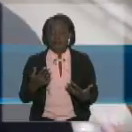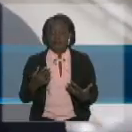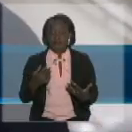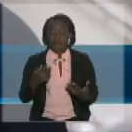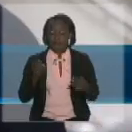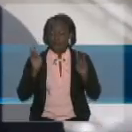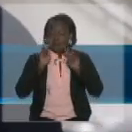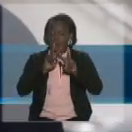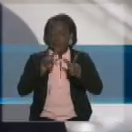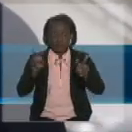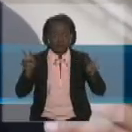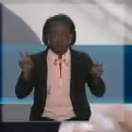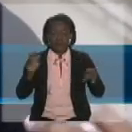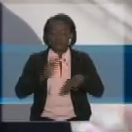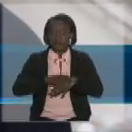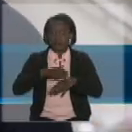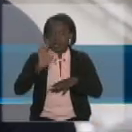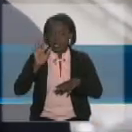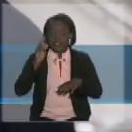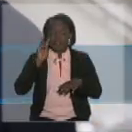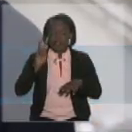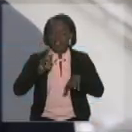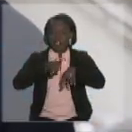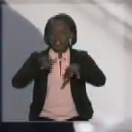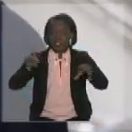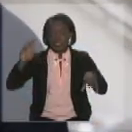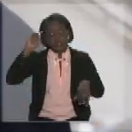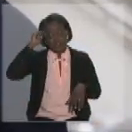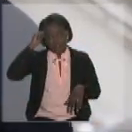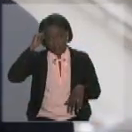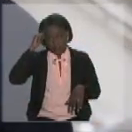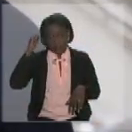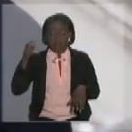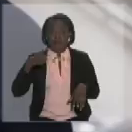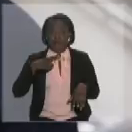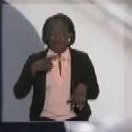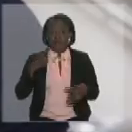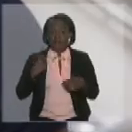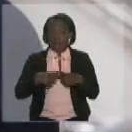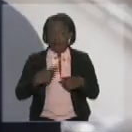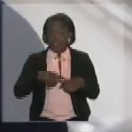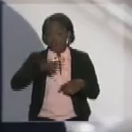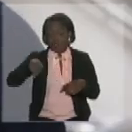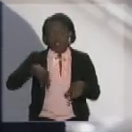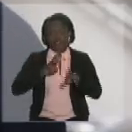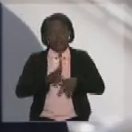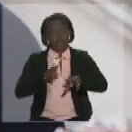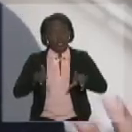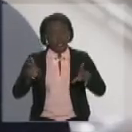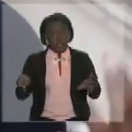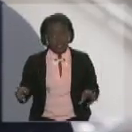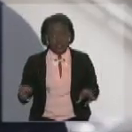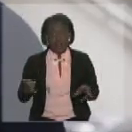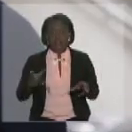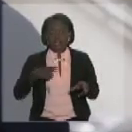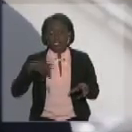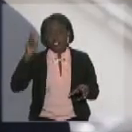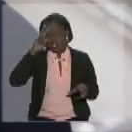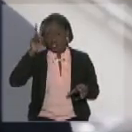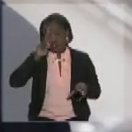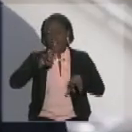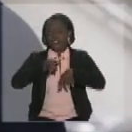uma visibilidade para a diversidade negra, né? Porque, né, somos diversos, né? A gente tem